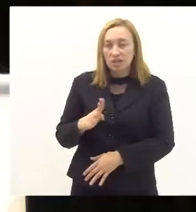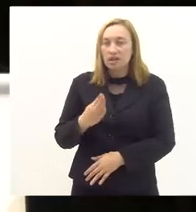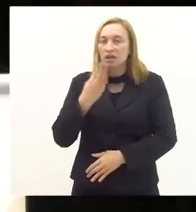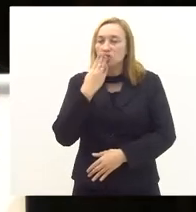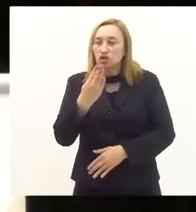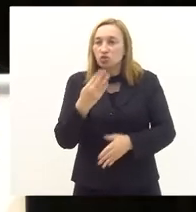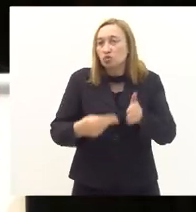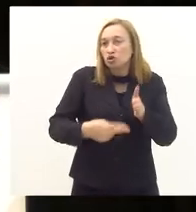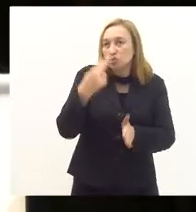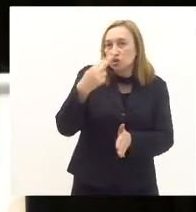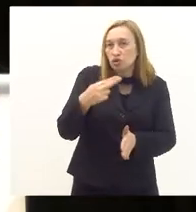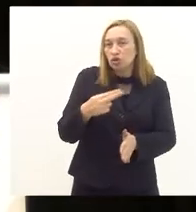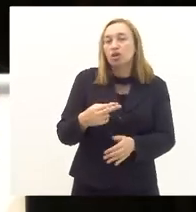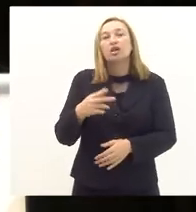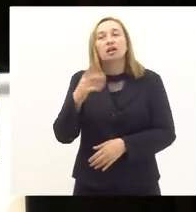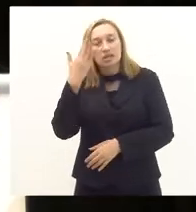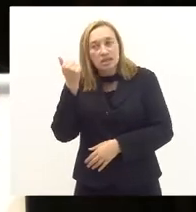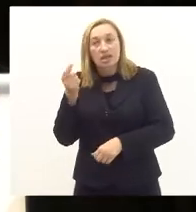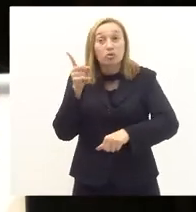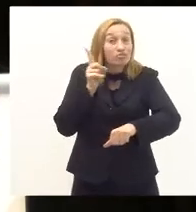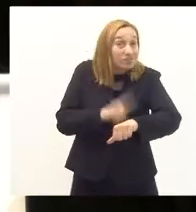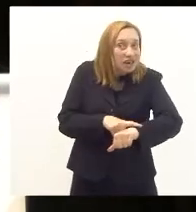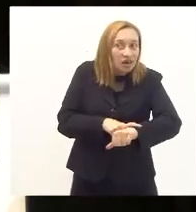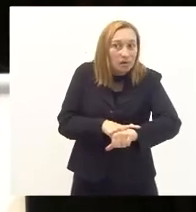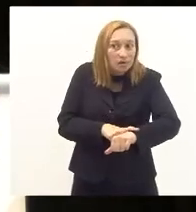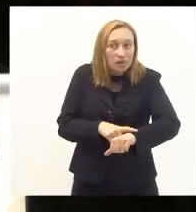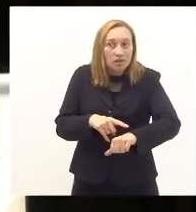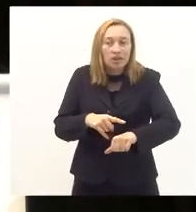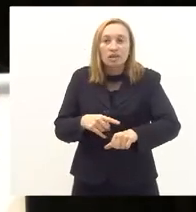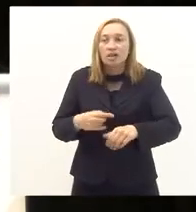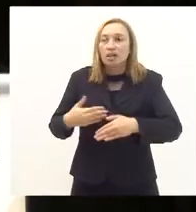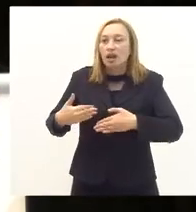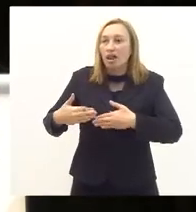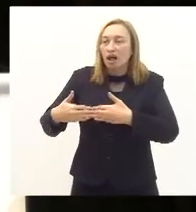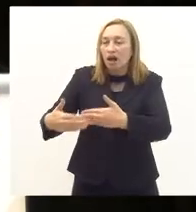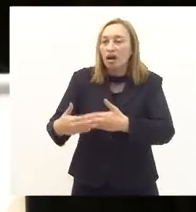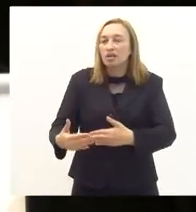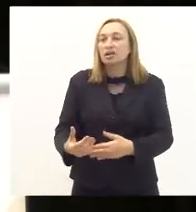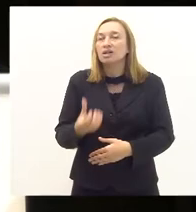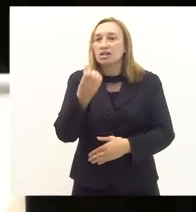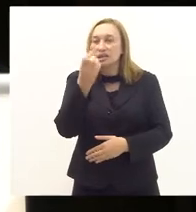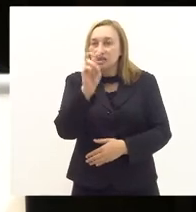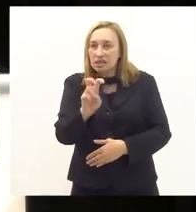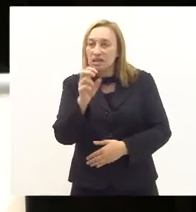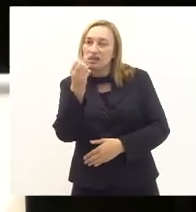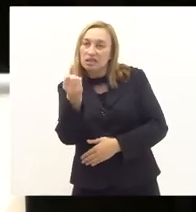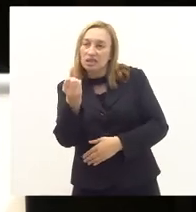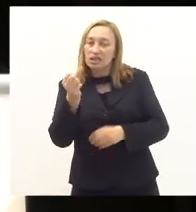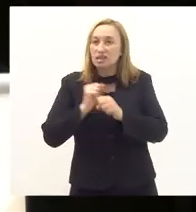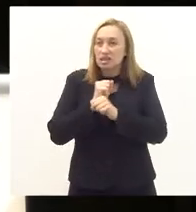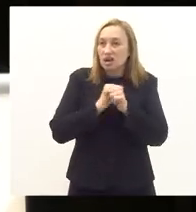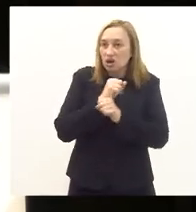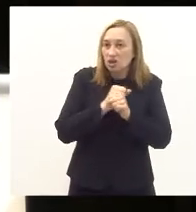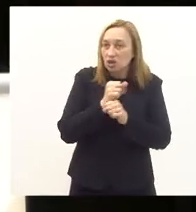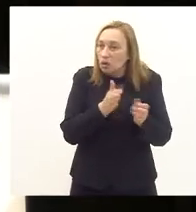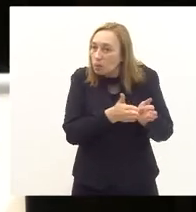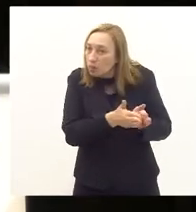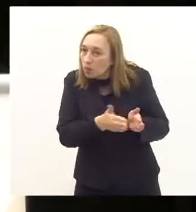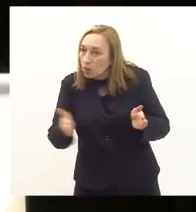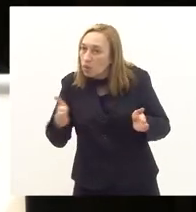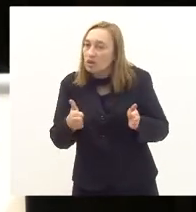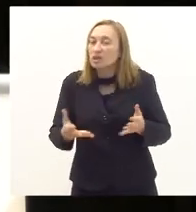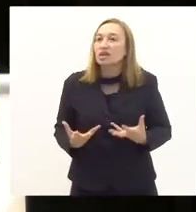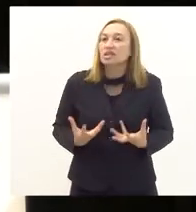de cirurgia. Eu sei que o tempo, me informaram, é lento, é de 5 a 6 anos, porque é um processo longo, um processo de